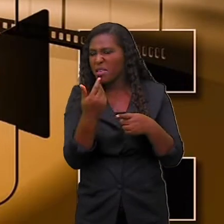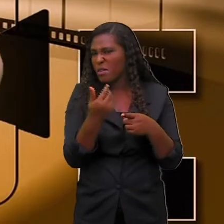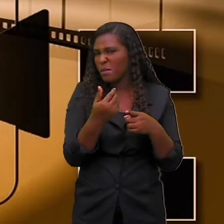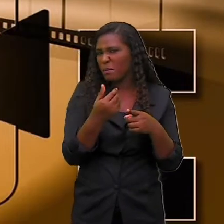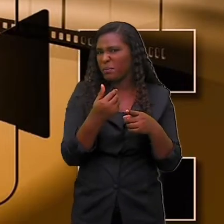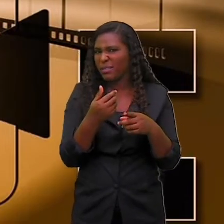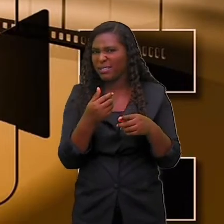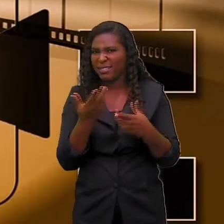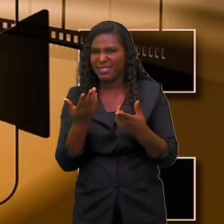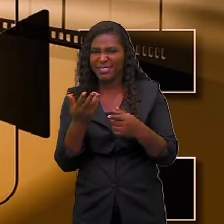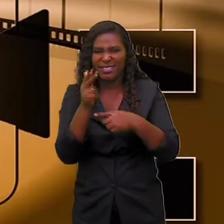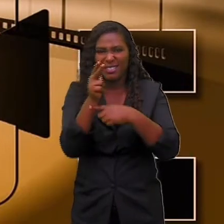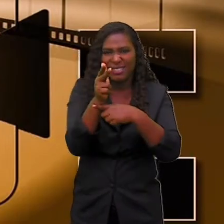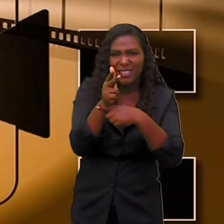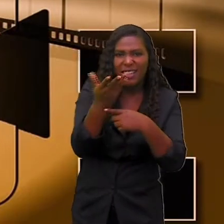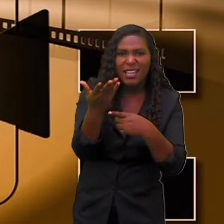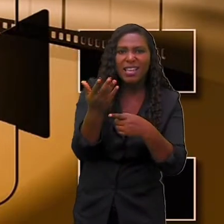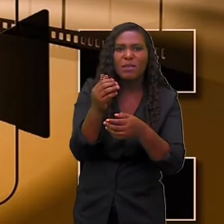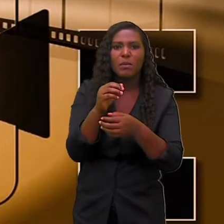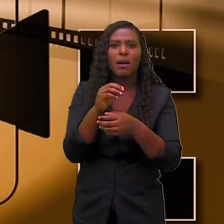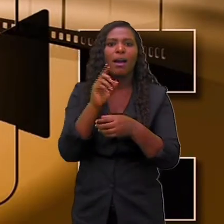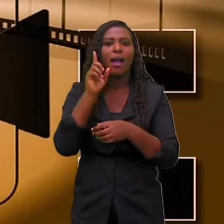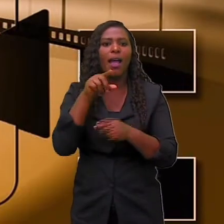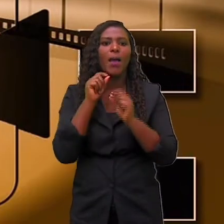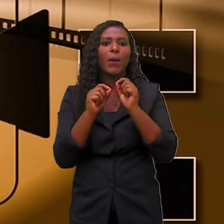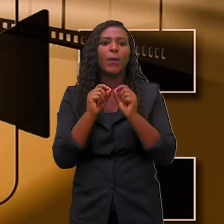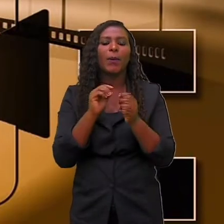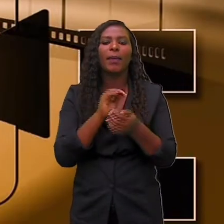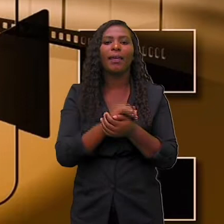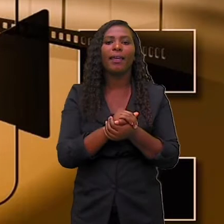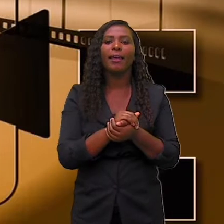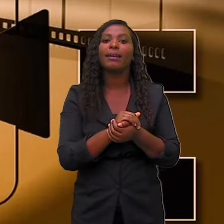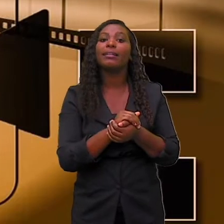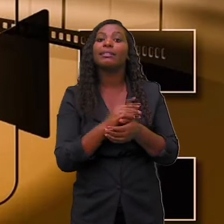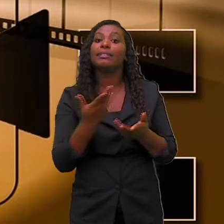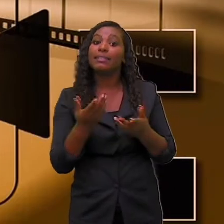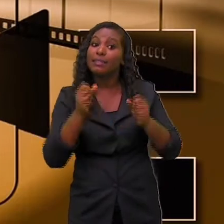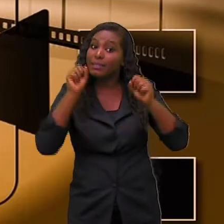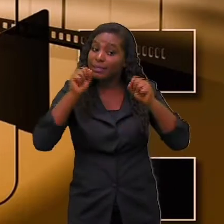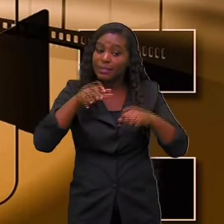cinematográfico. Então, os filmes, eles fazem parte do domínio